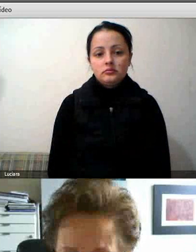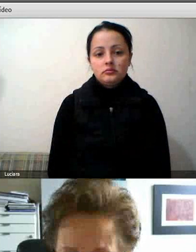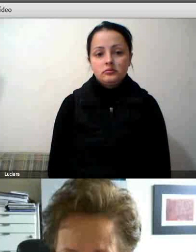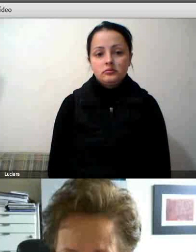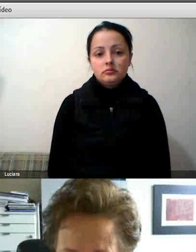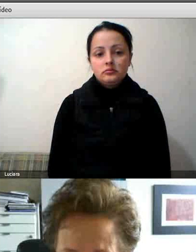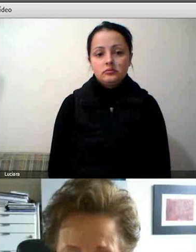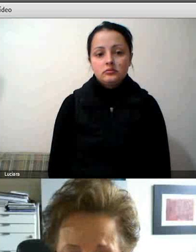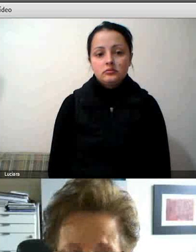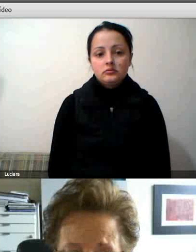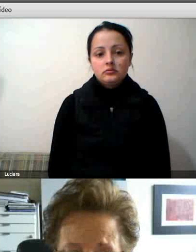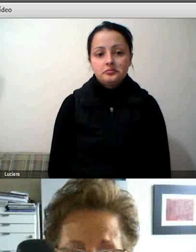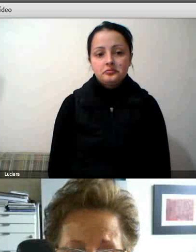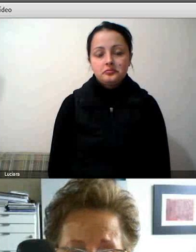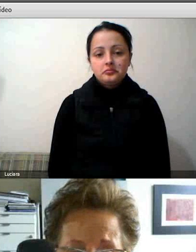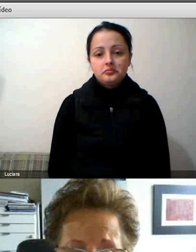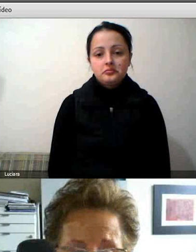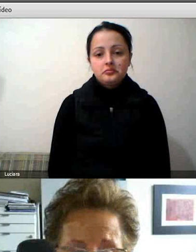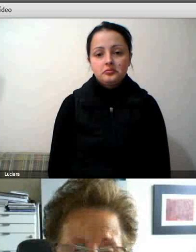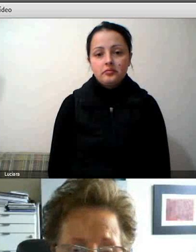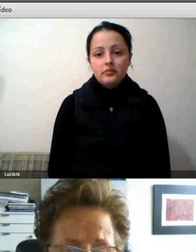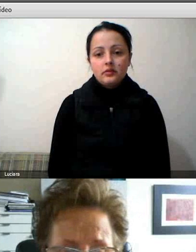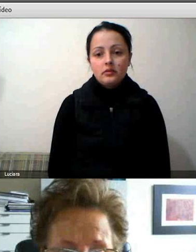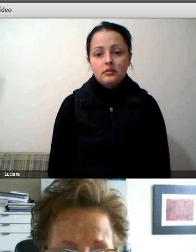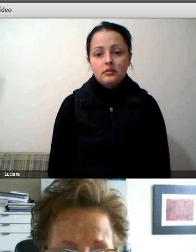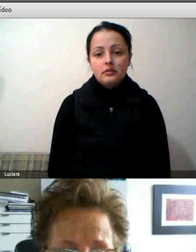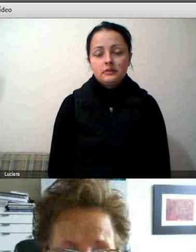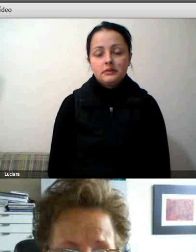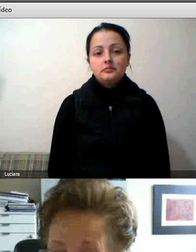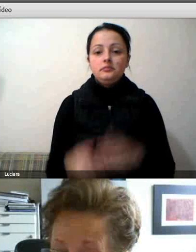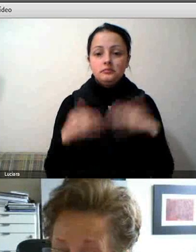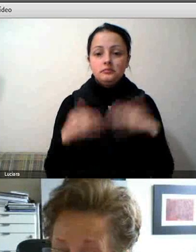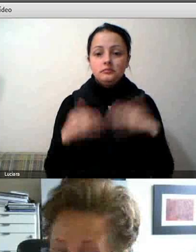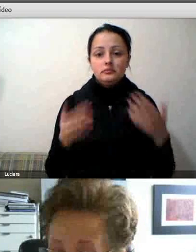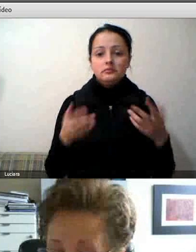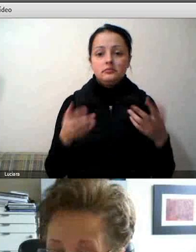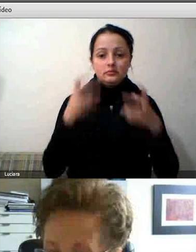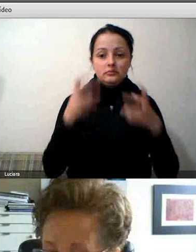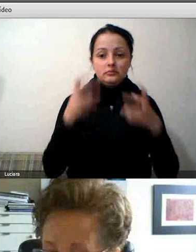cérebro. E o que são esses objetos aqui no cérebro? O que são o cérebro?